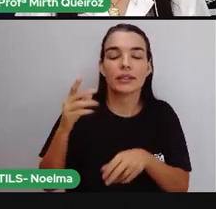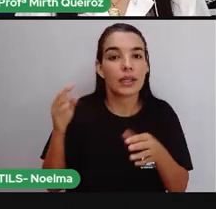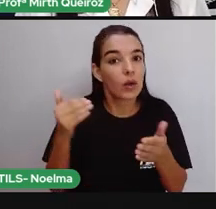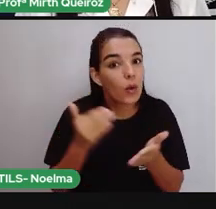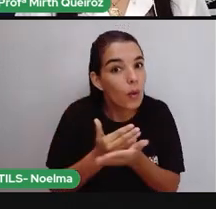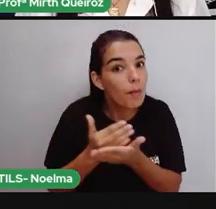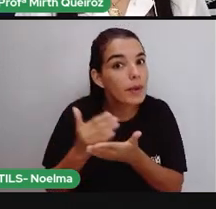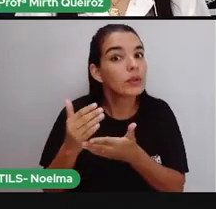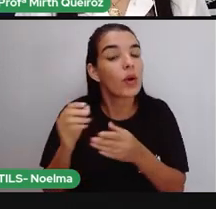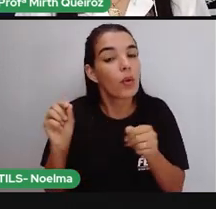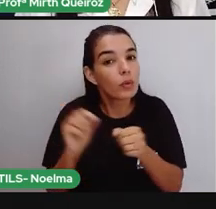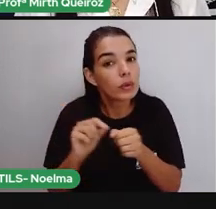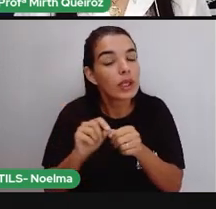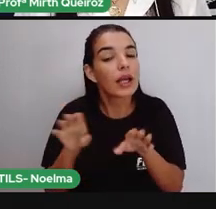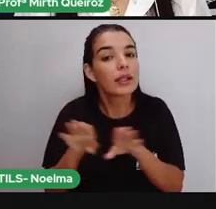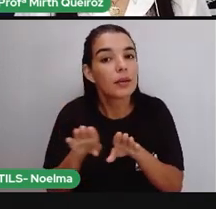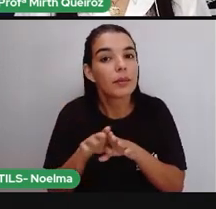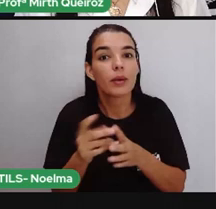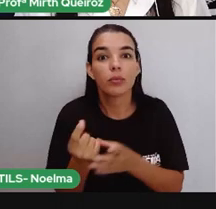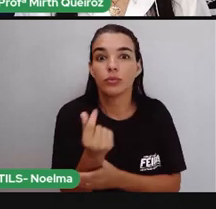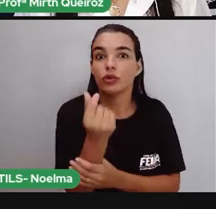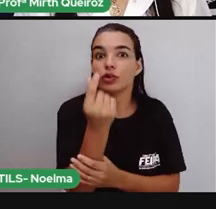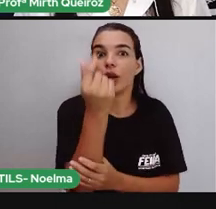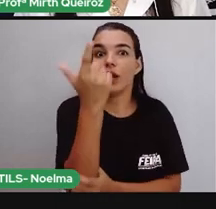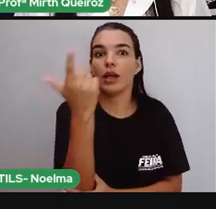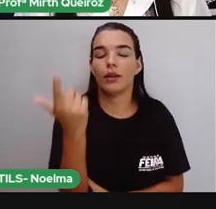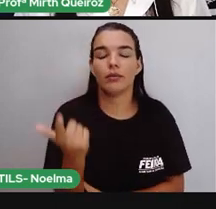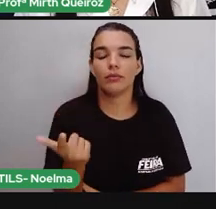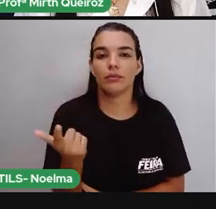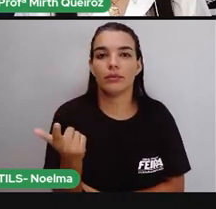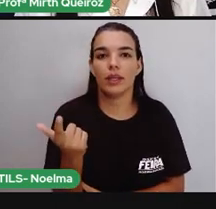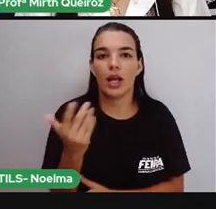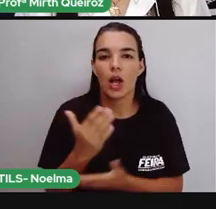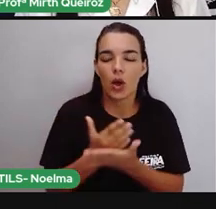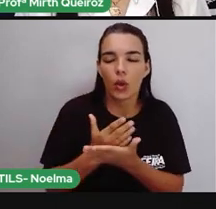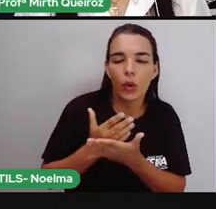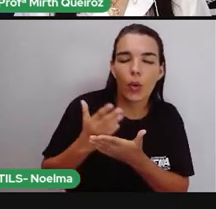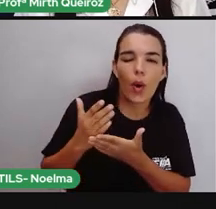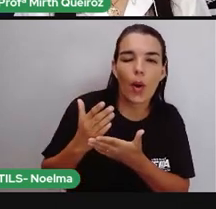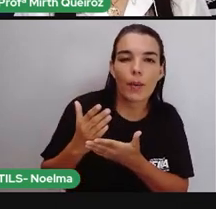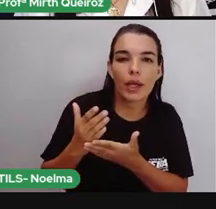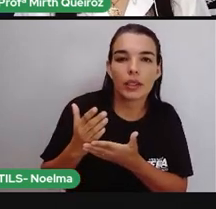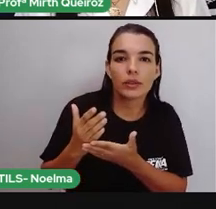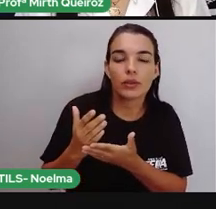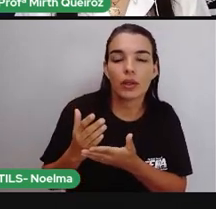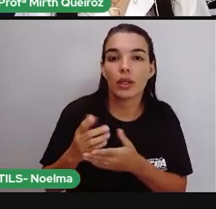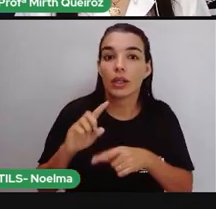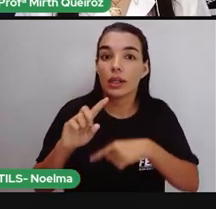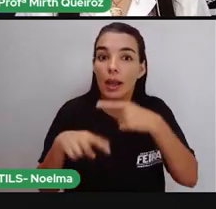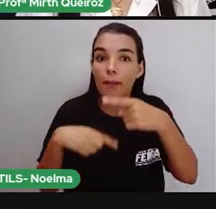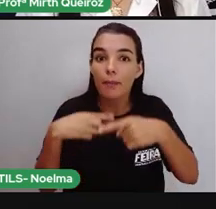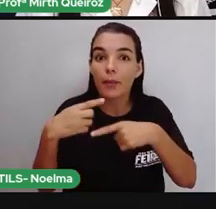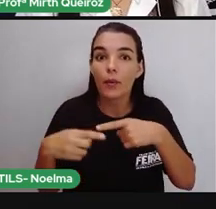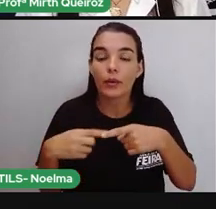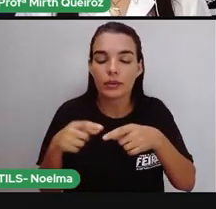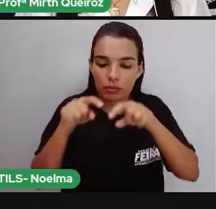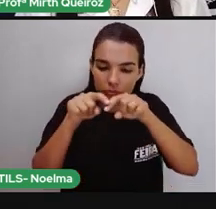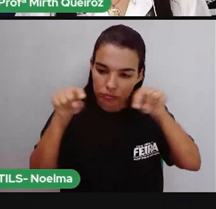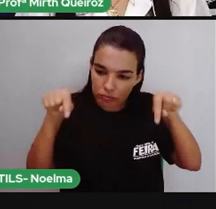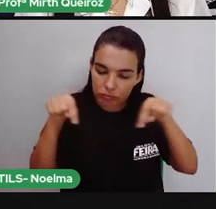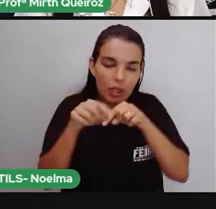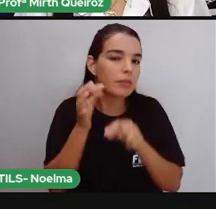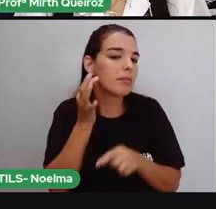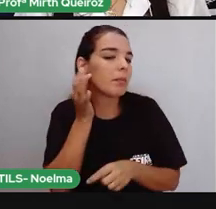utilizados como dinheiro. No início, em seu estado natural e depois, sob a forma de barras,